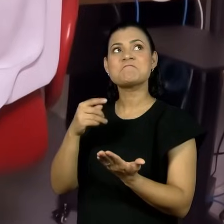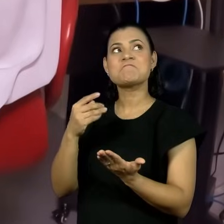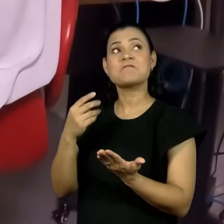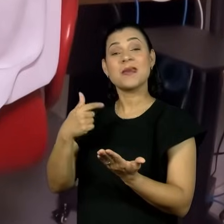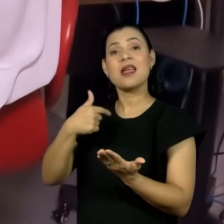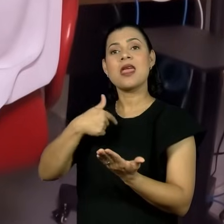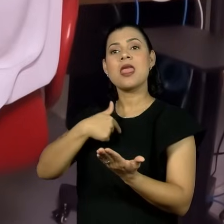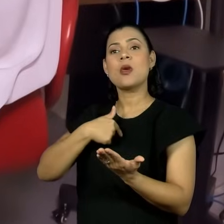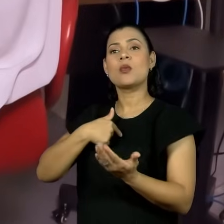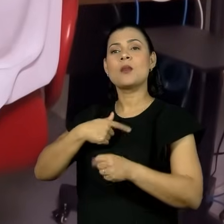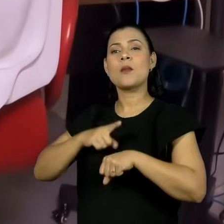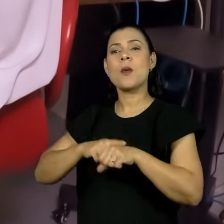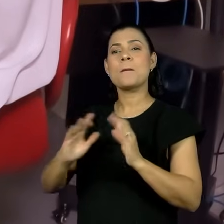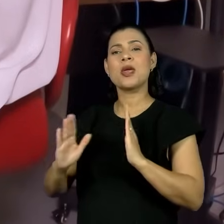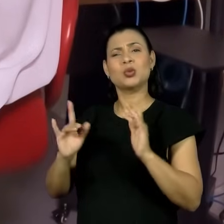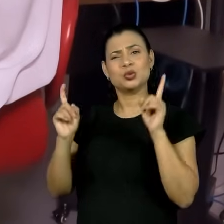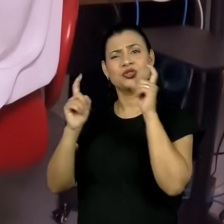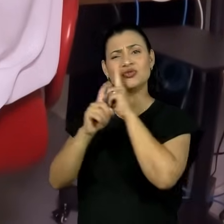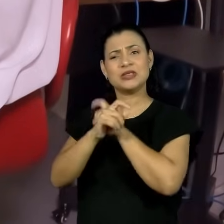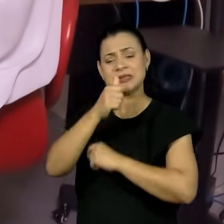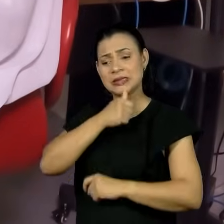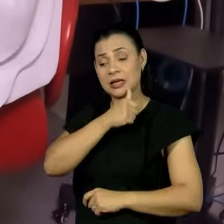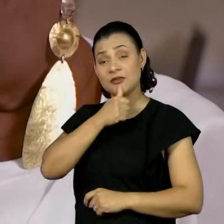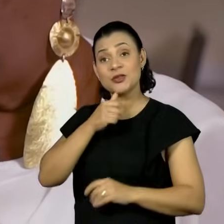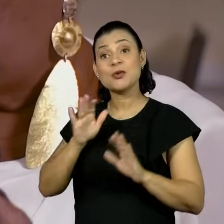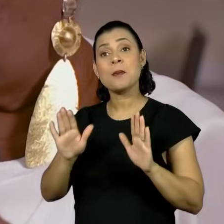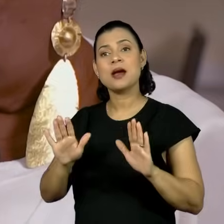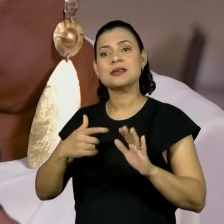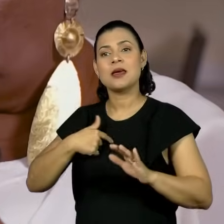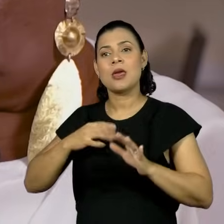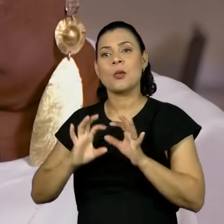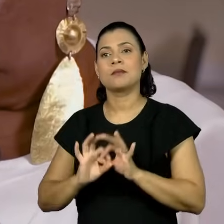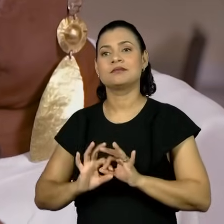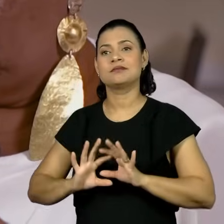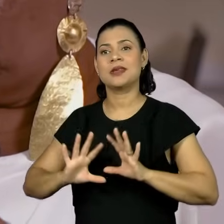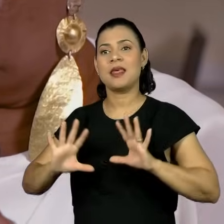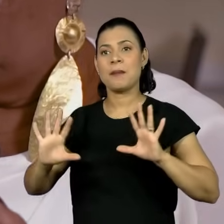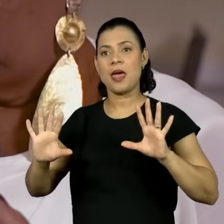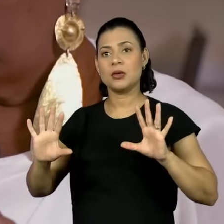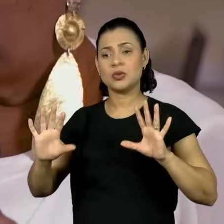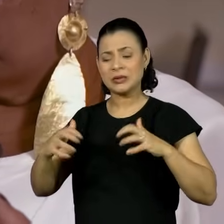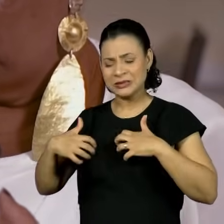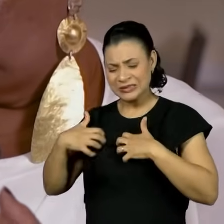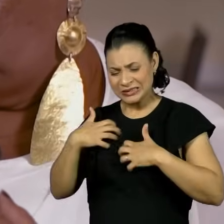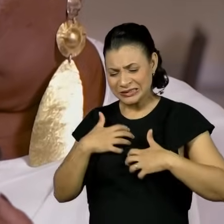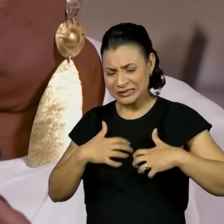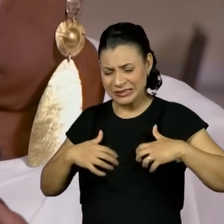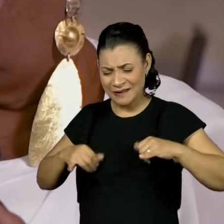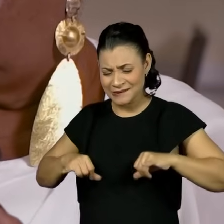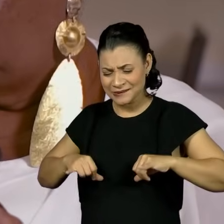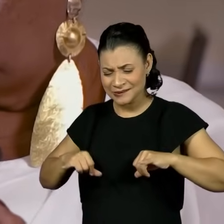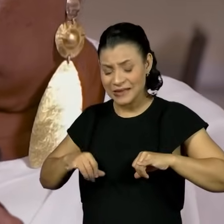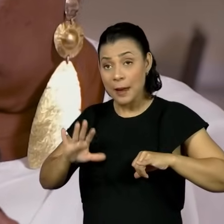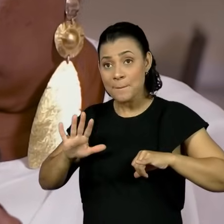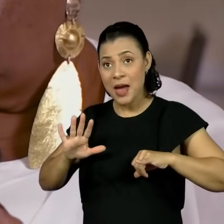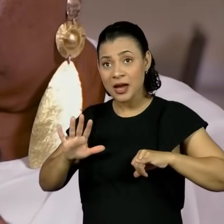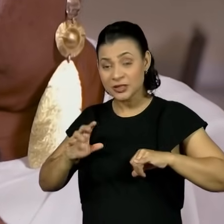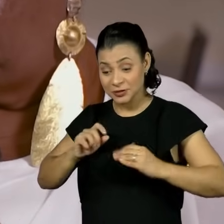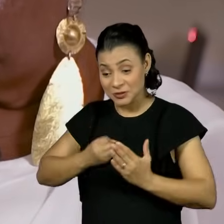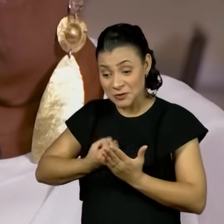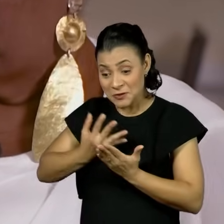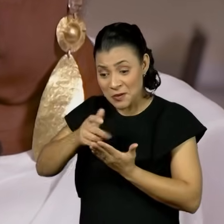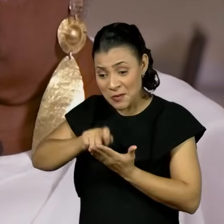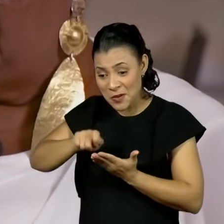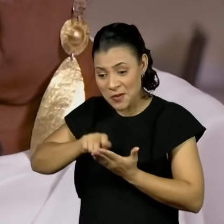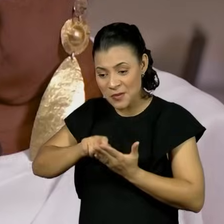me liberto, né? É o lugar que eu me curo, é o lugar que eu me machuco, mas que eu me curo